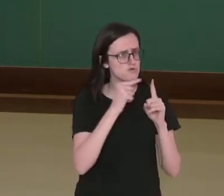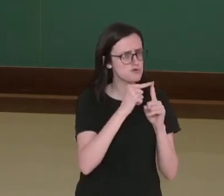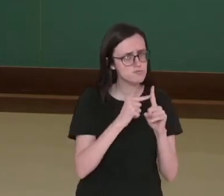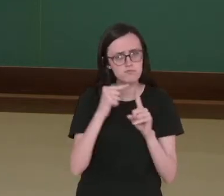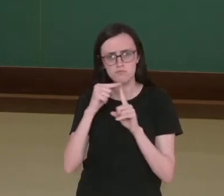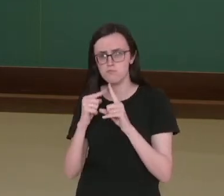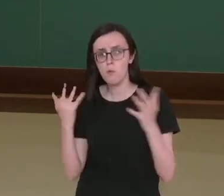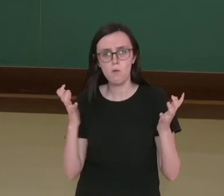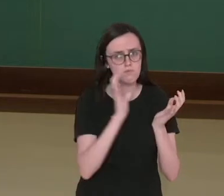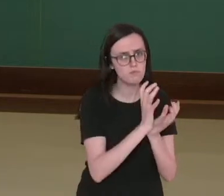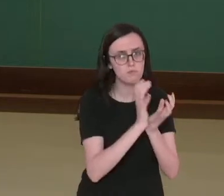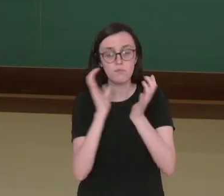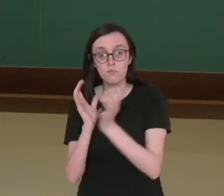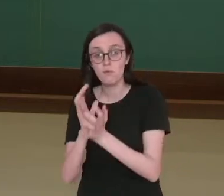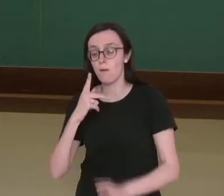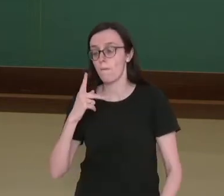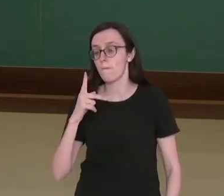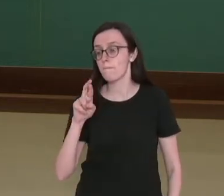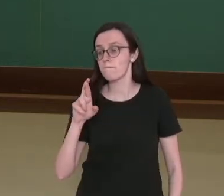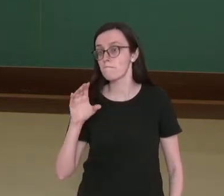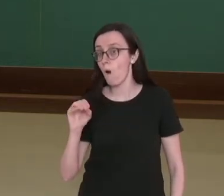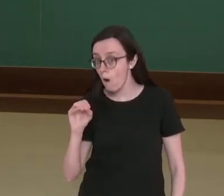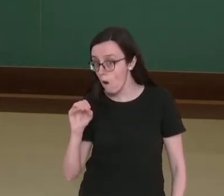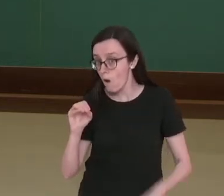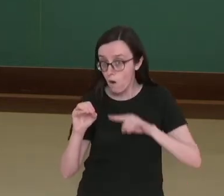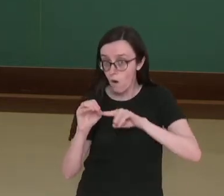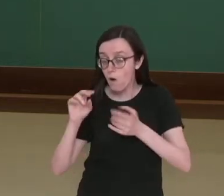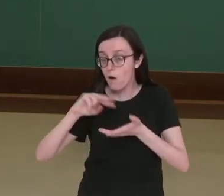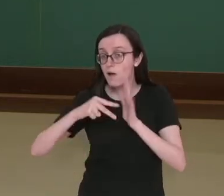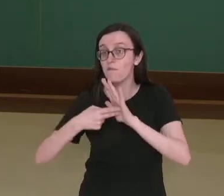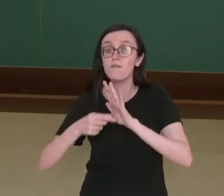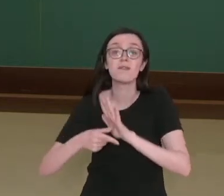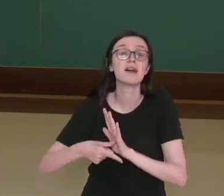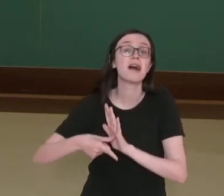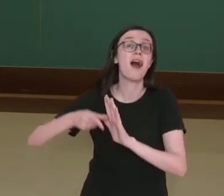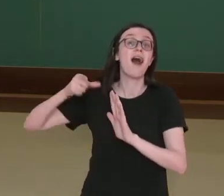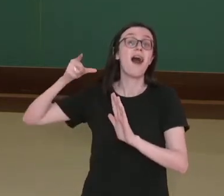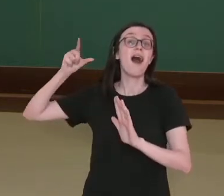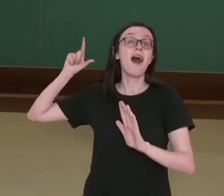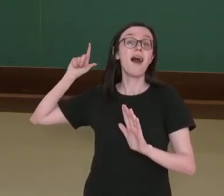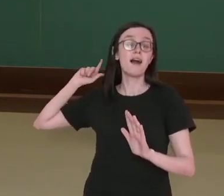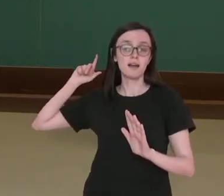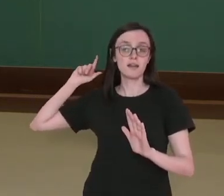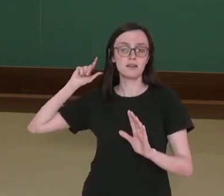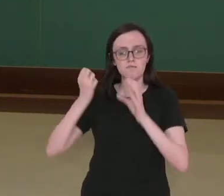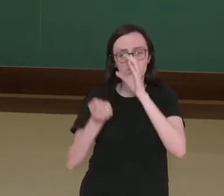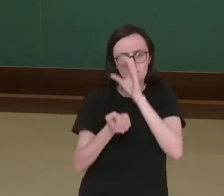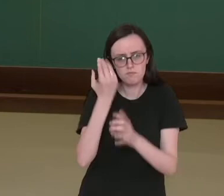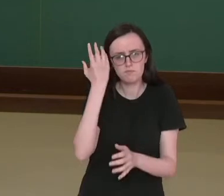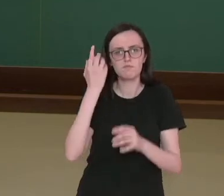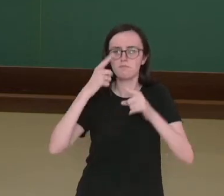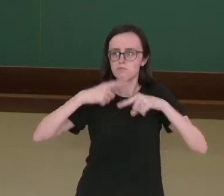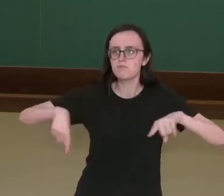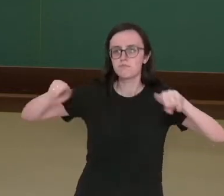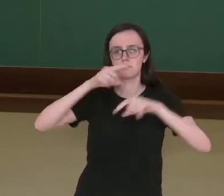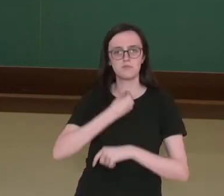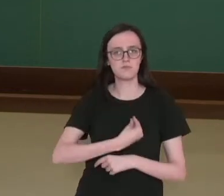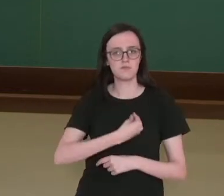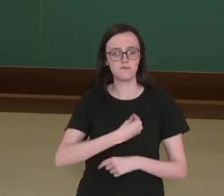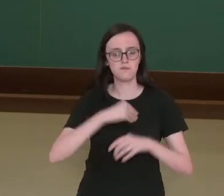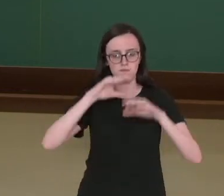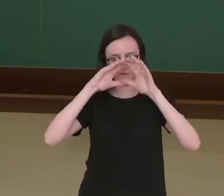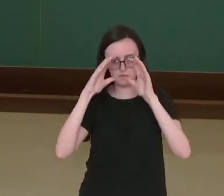olha, procarionte, ela surgiu antes de ter surgido os seres vivos que têm a